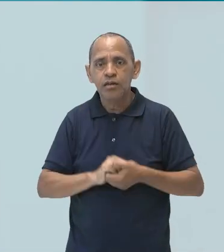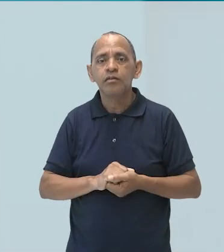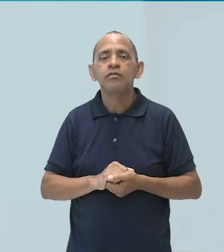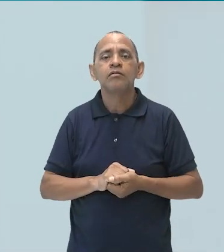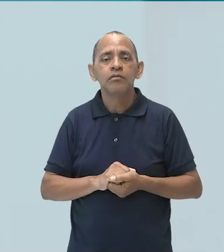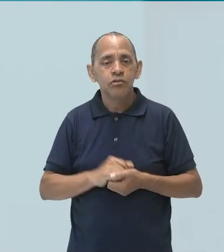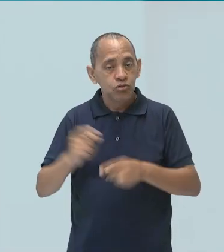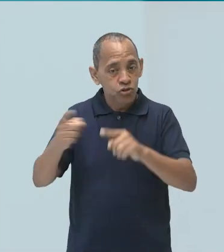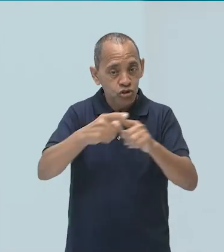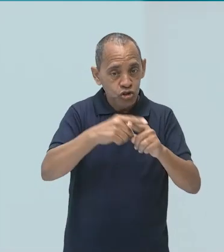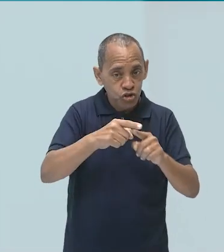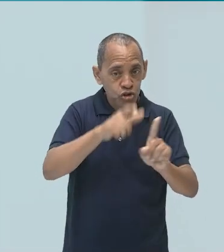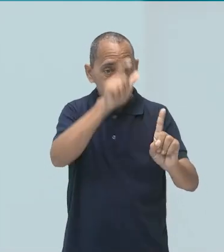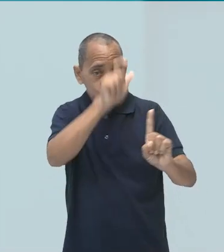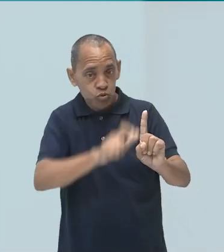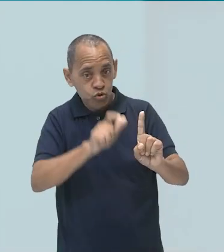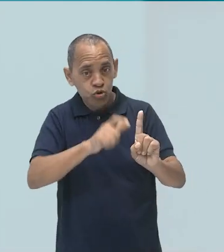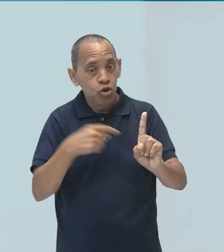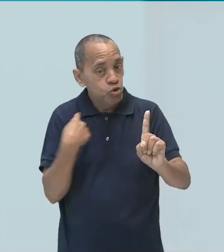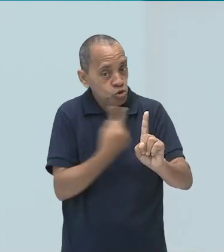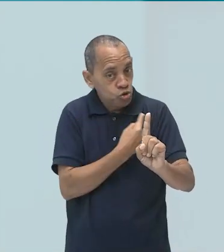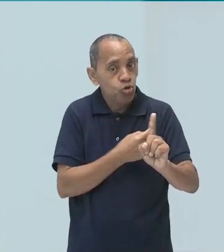esses são os tipos de sujeito que nós